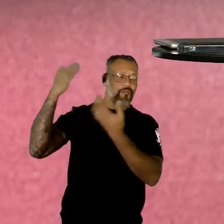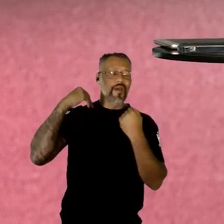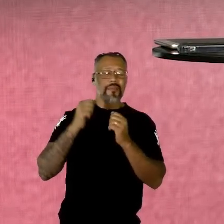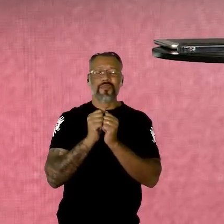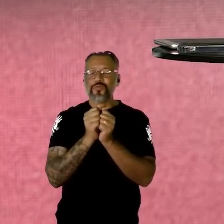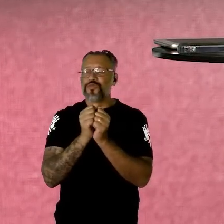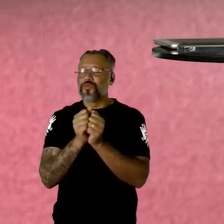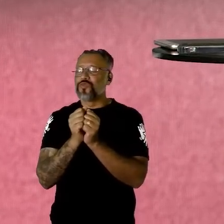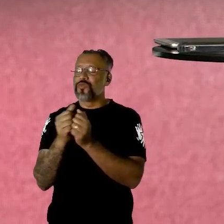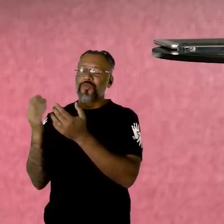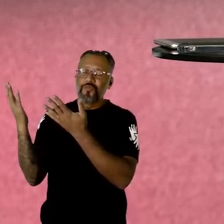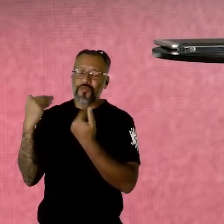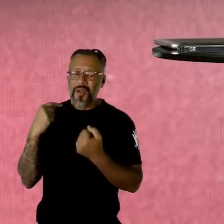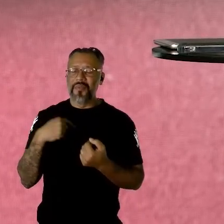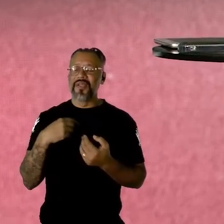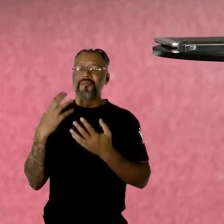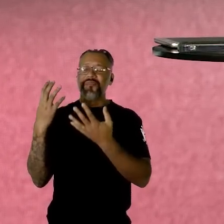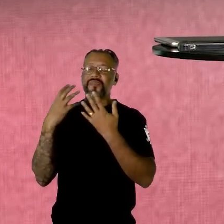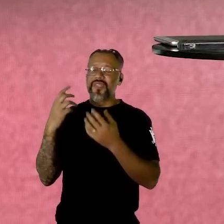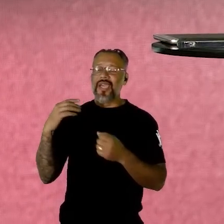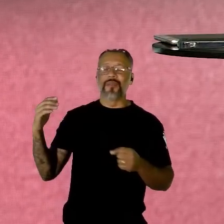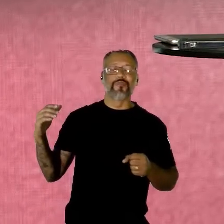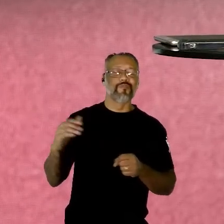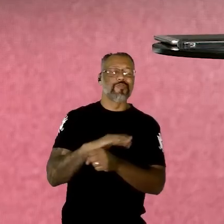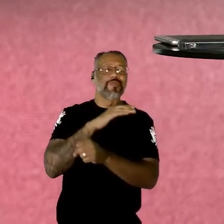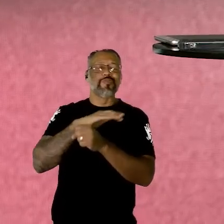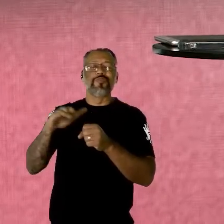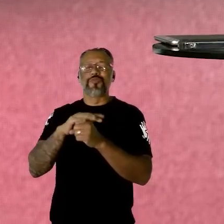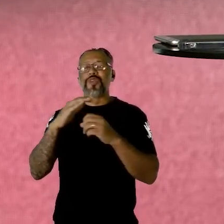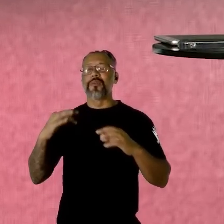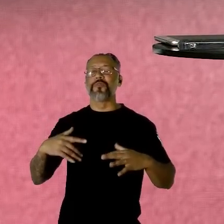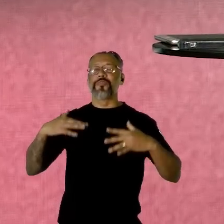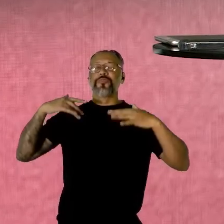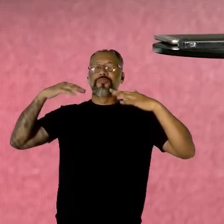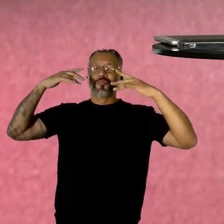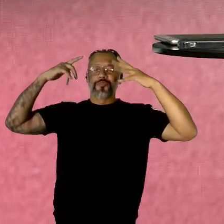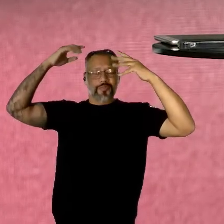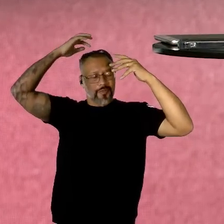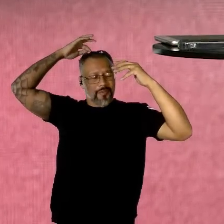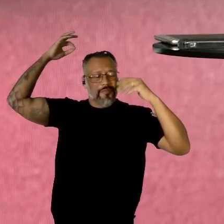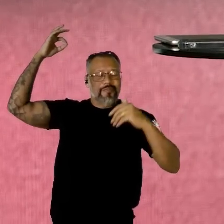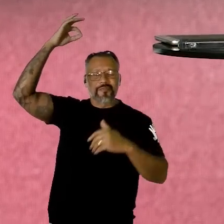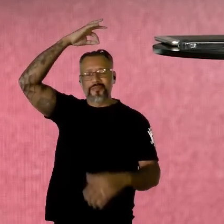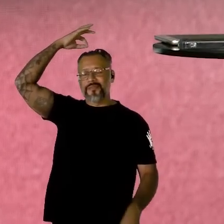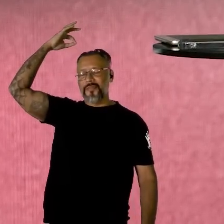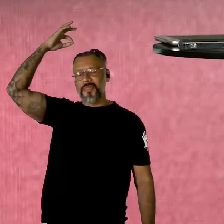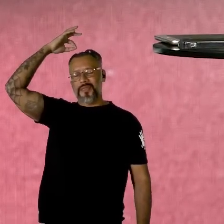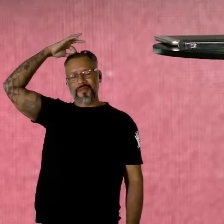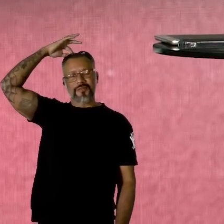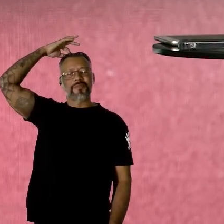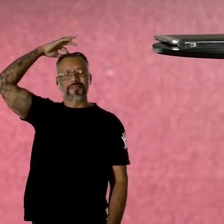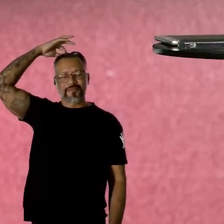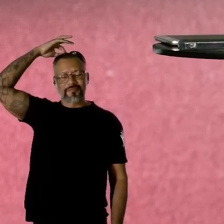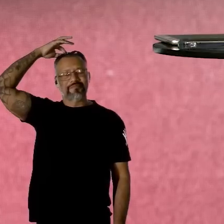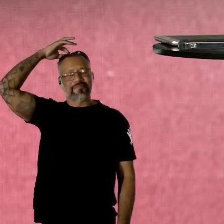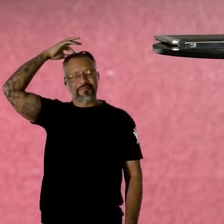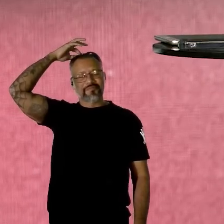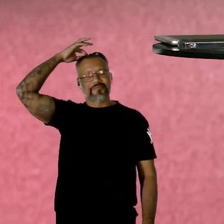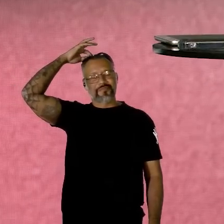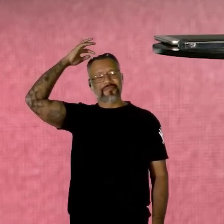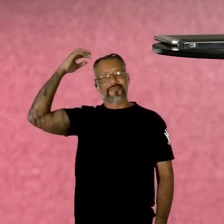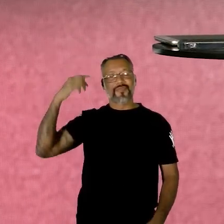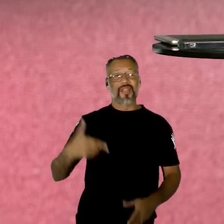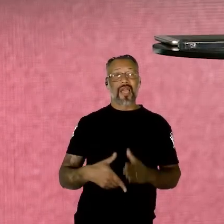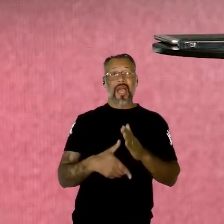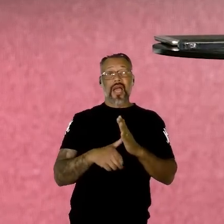cheio eu quero passar esse domingo cheio do Espírito Santo e tá cheio do Espírito Santo né fica falando de línguas não tá cheio de espírito santo é antes